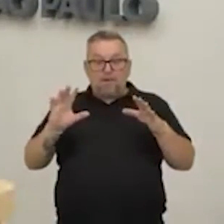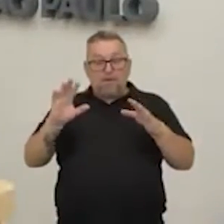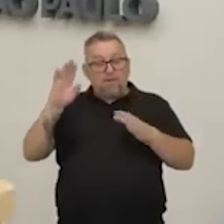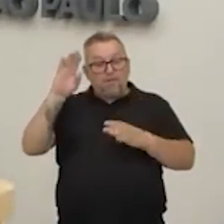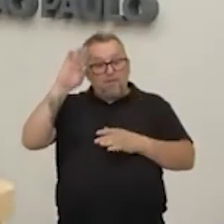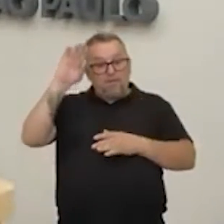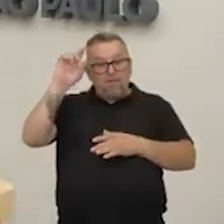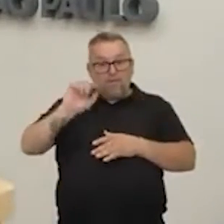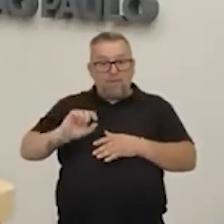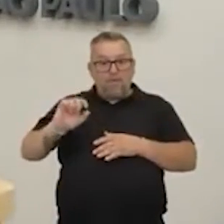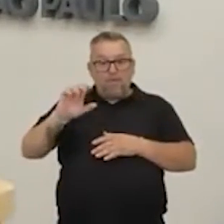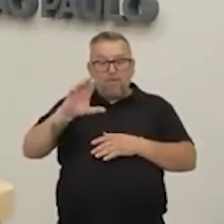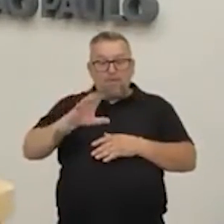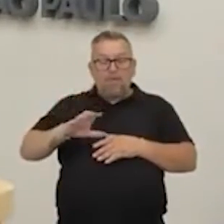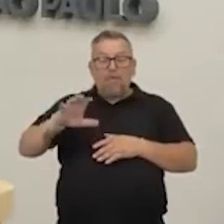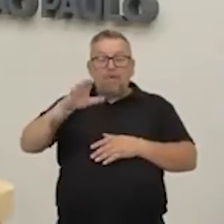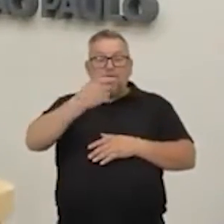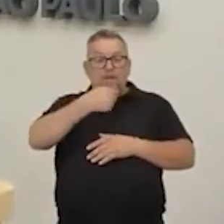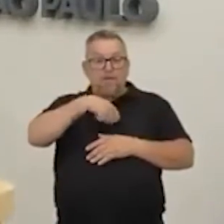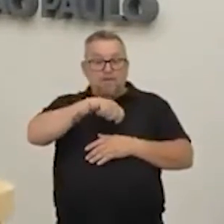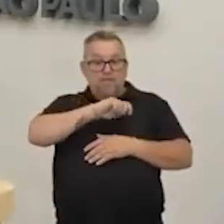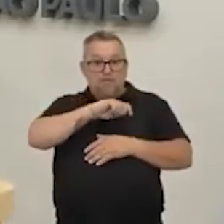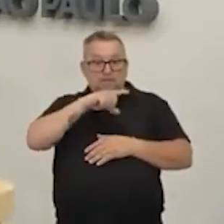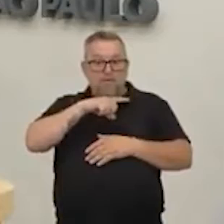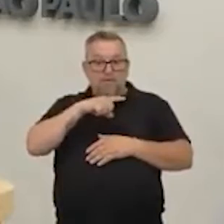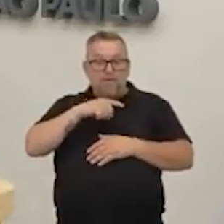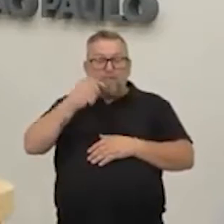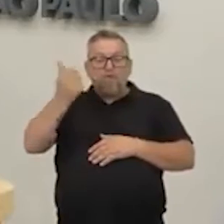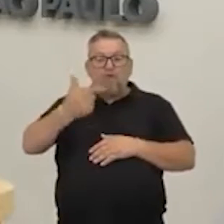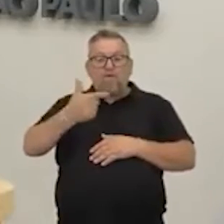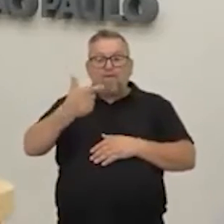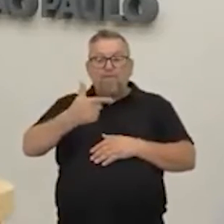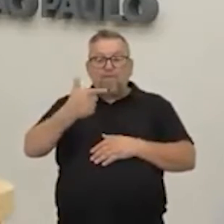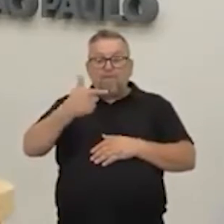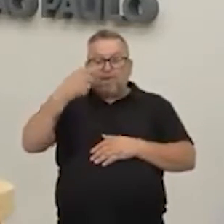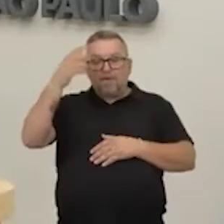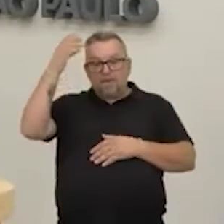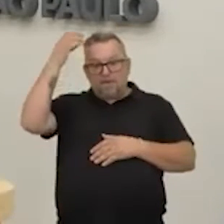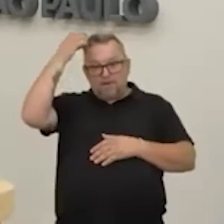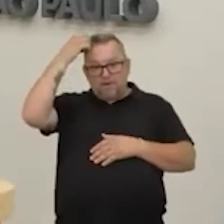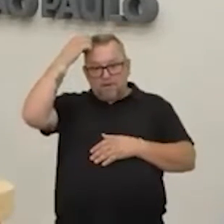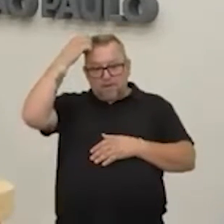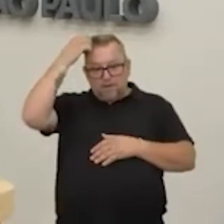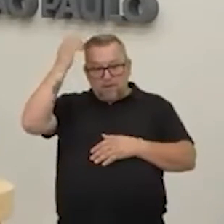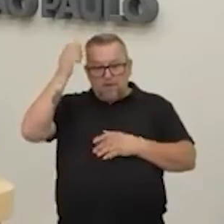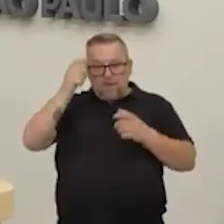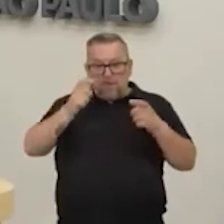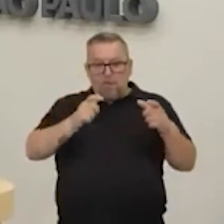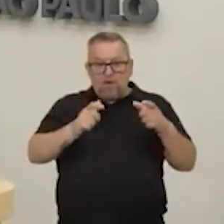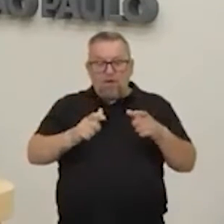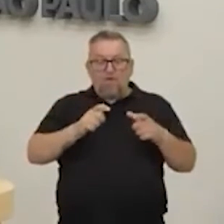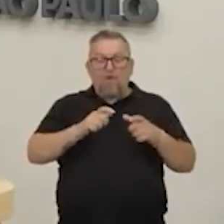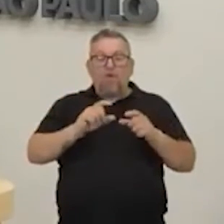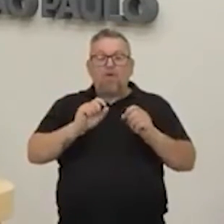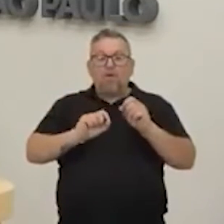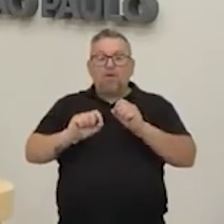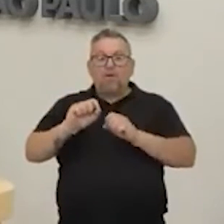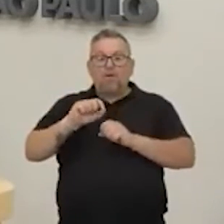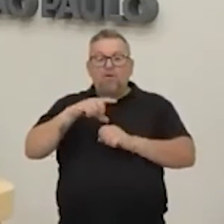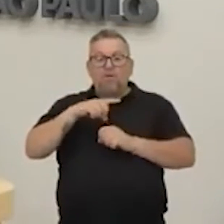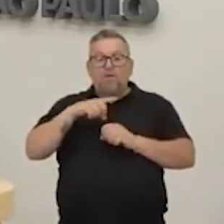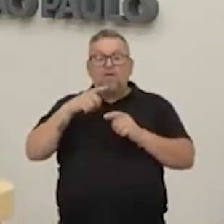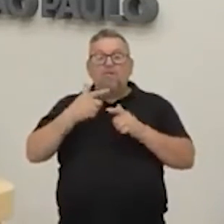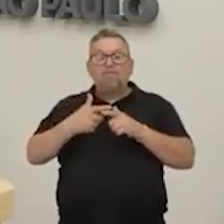principalmente da região da Espanha, que tinha muitos vice-reinos, então muitos países atuais eram uma região só, um vice-reino, aí gera